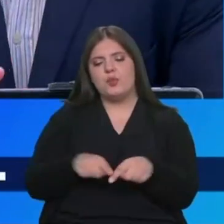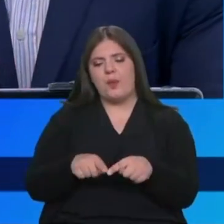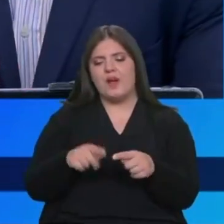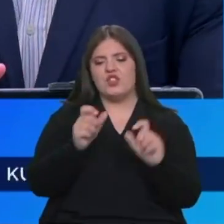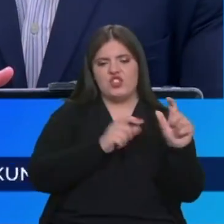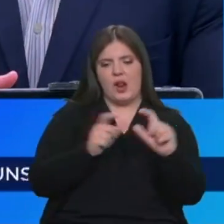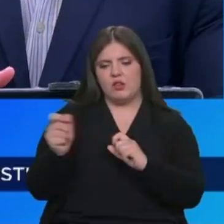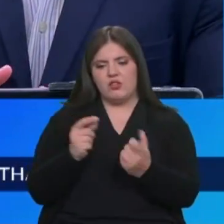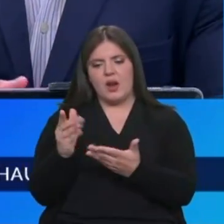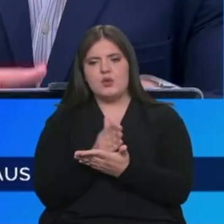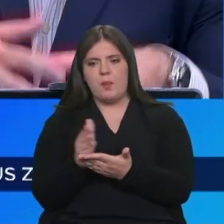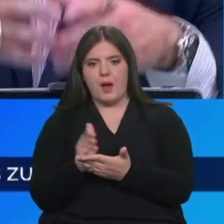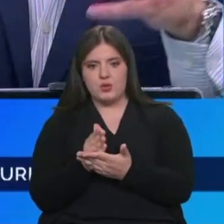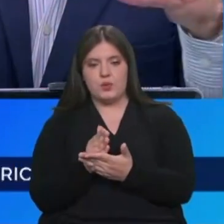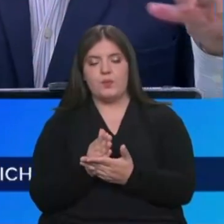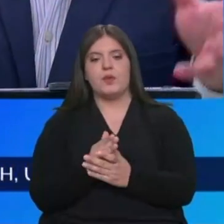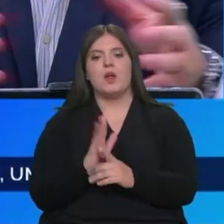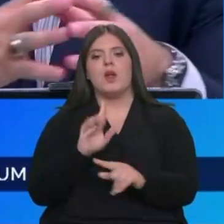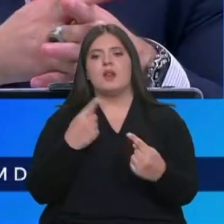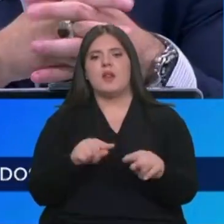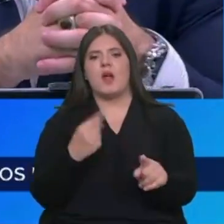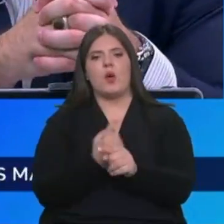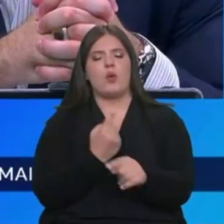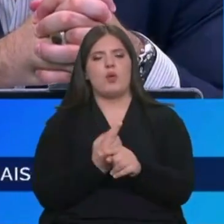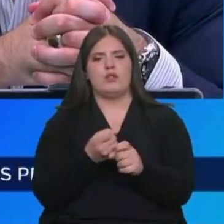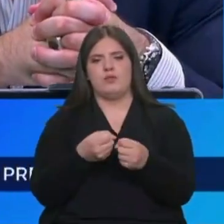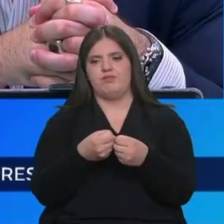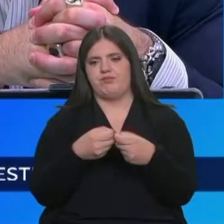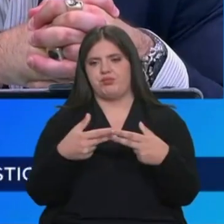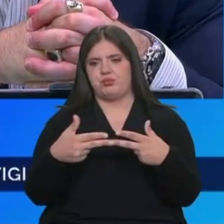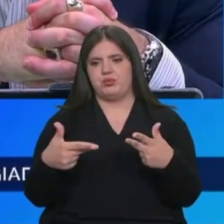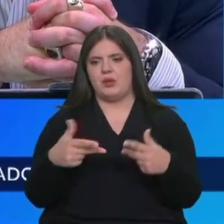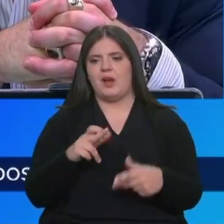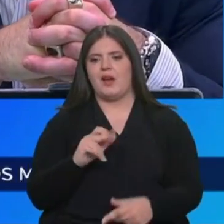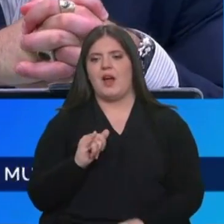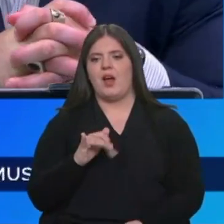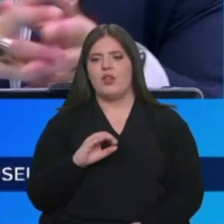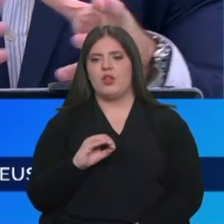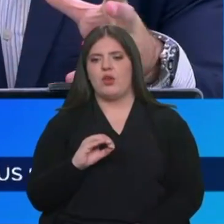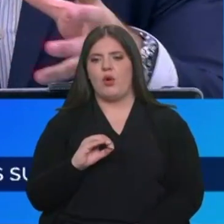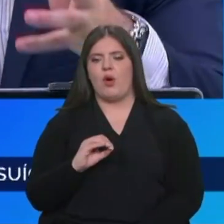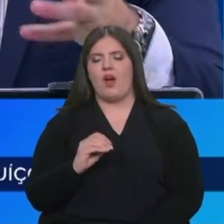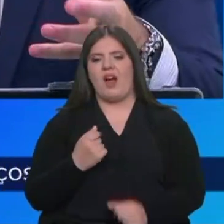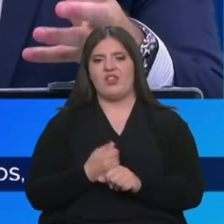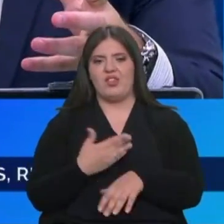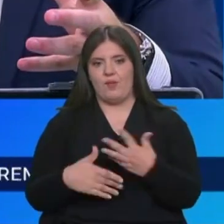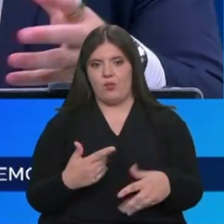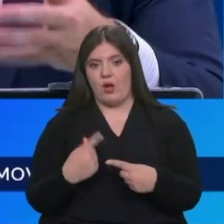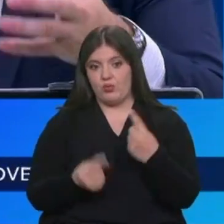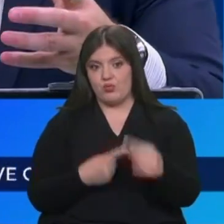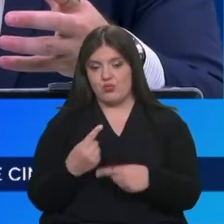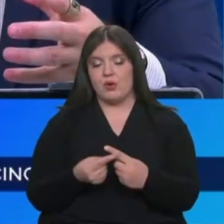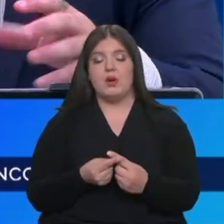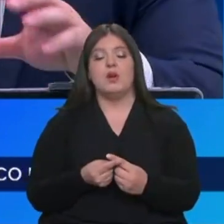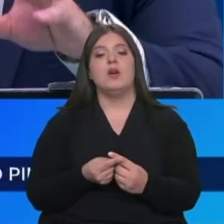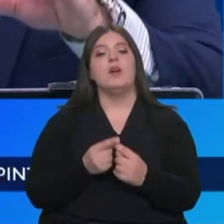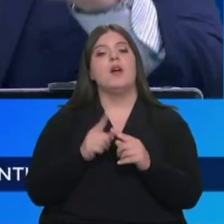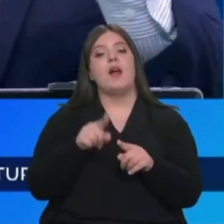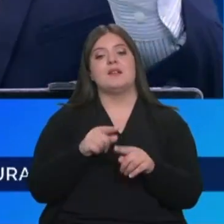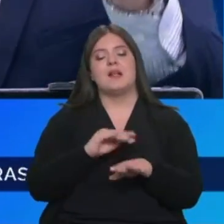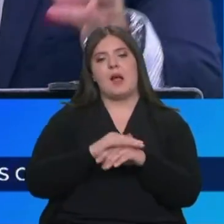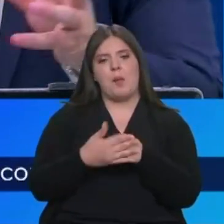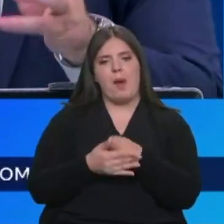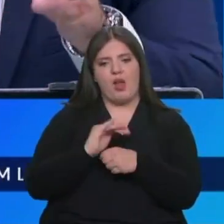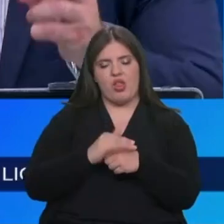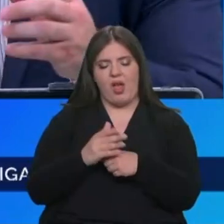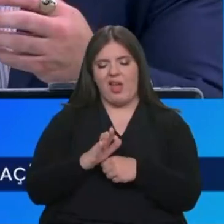É constituído por uma série de elementos radioativos, alguns deles, e esta camada protetora, a heliosfera, que